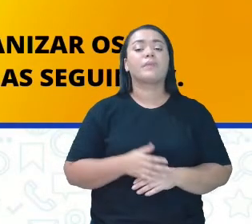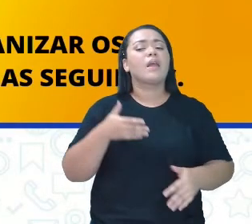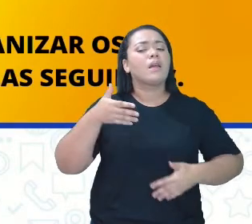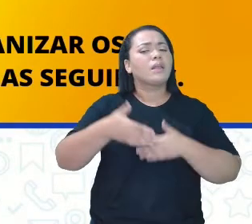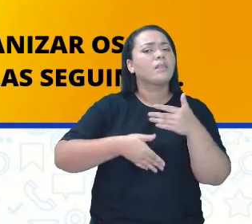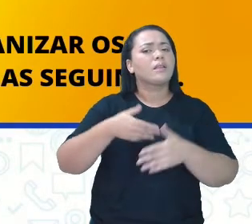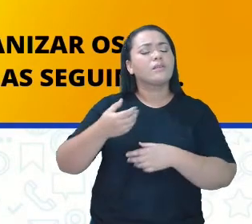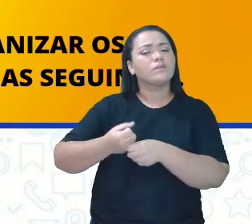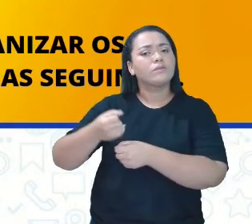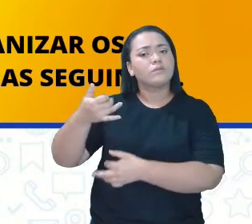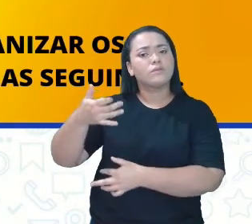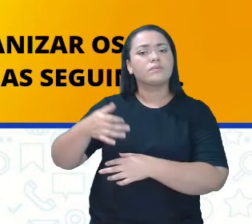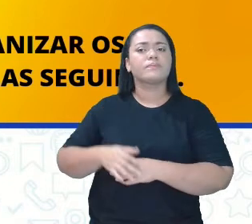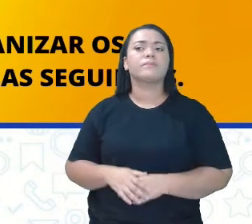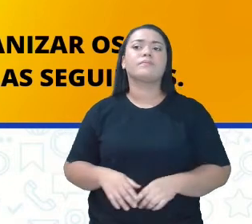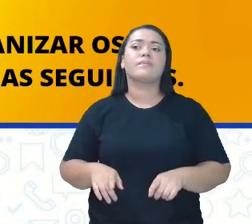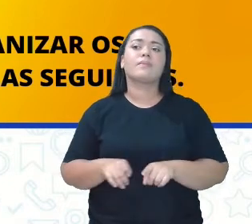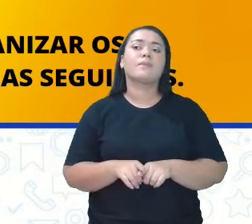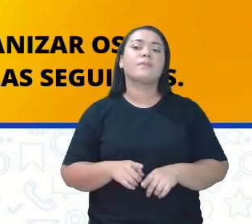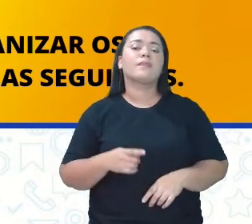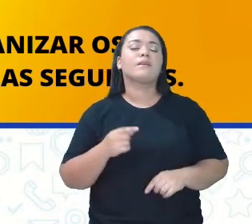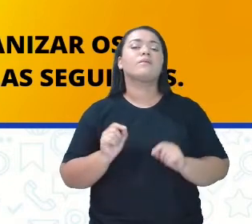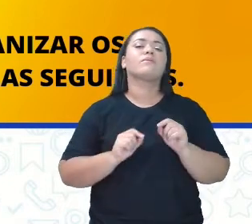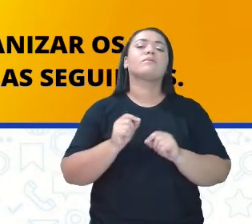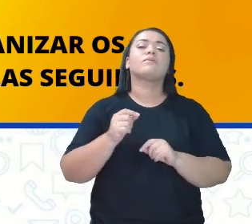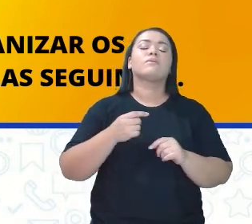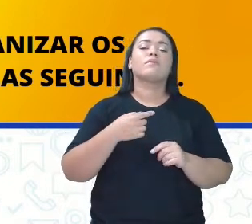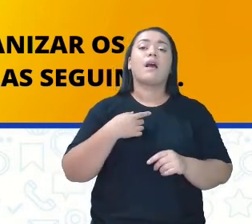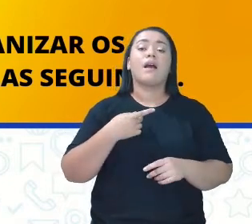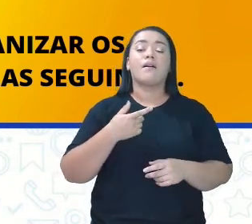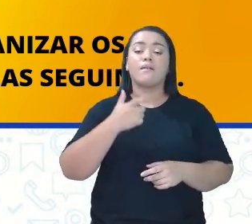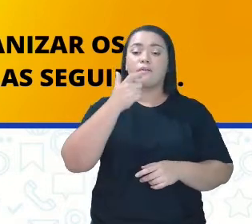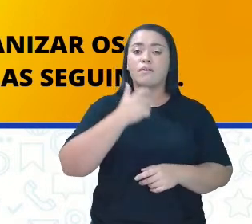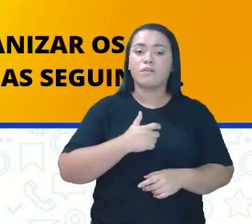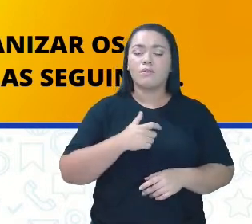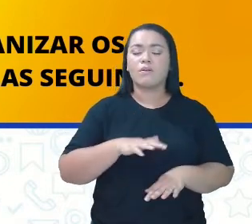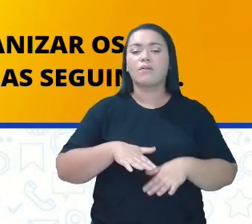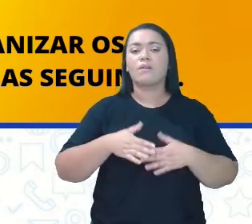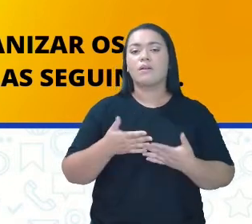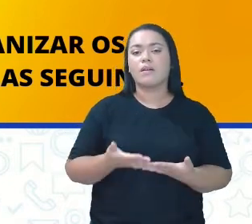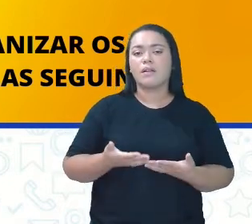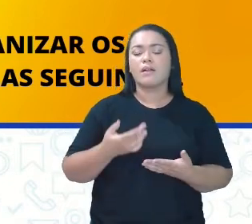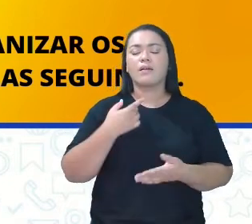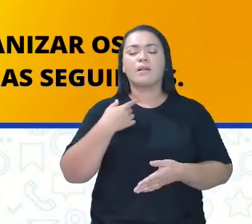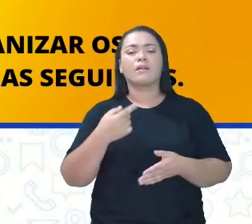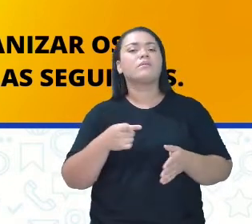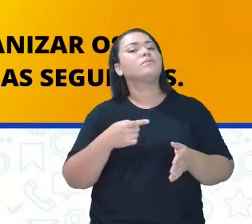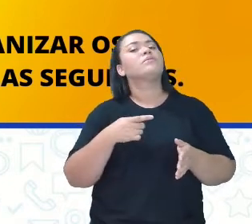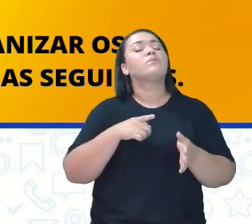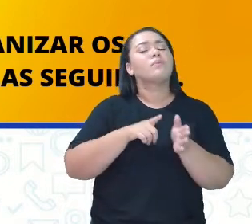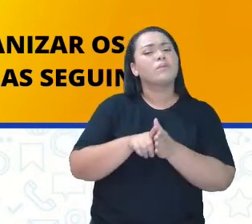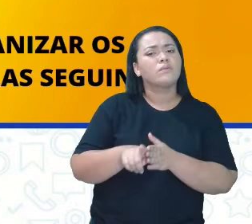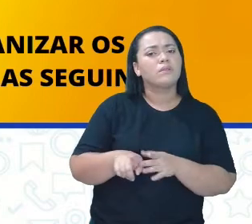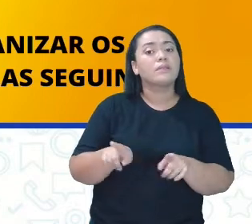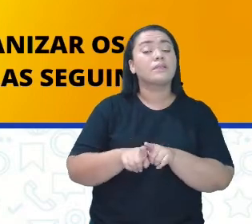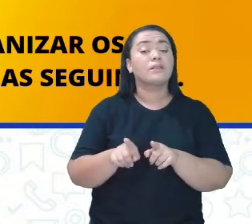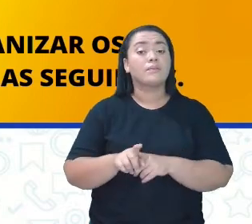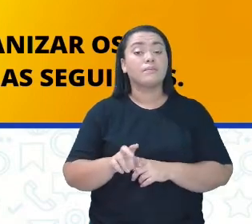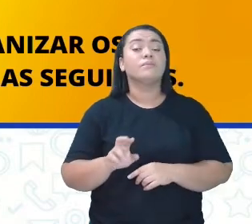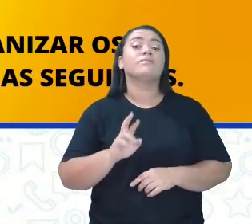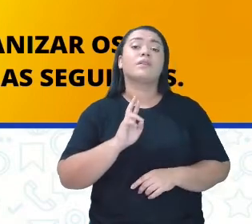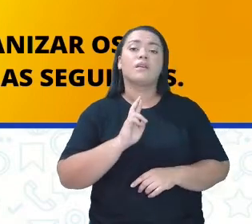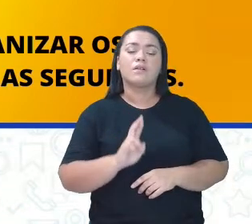chat, a identificar, a expor suas dúvidas, a responder questionamento e a realizar